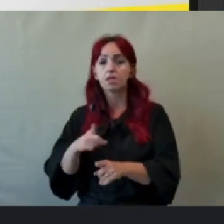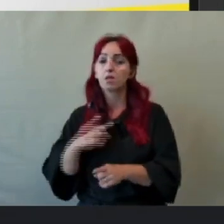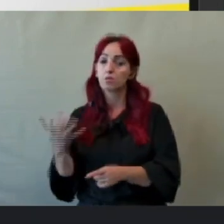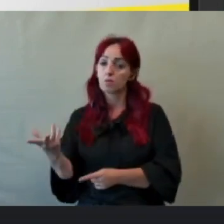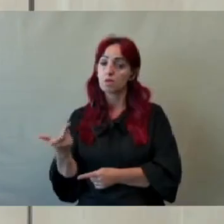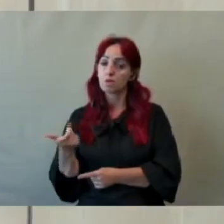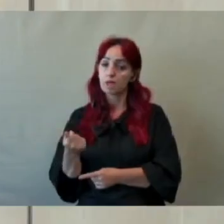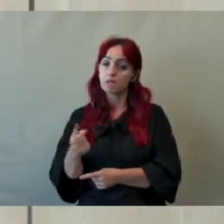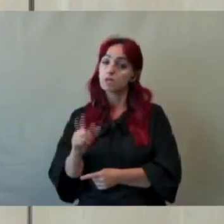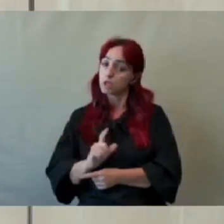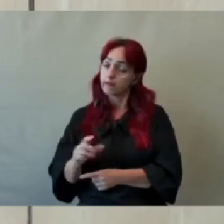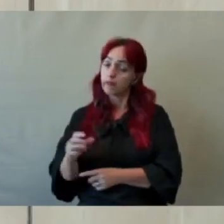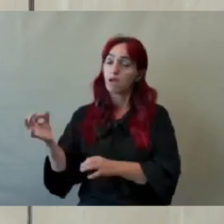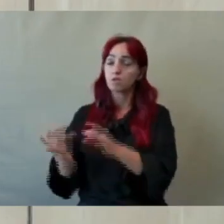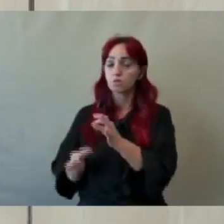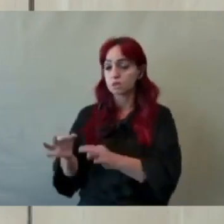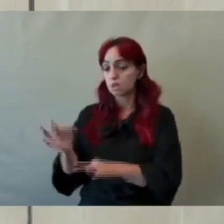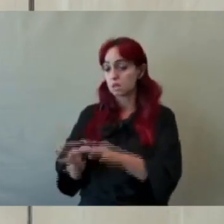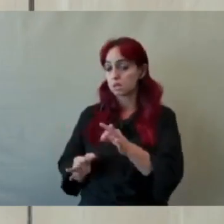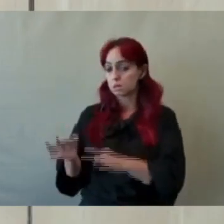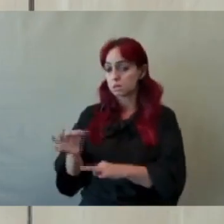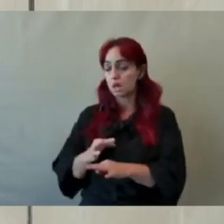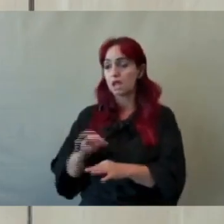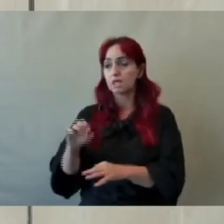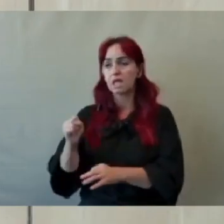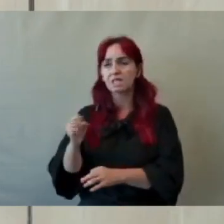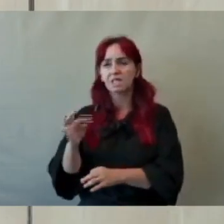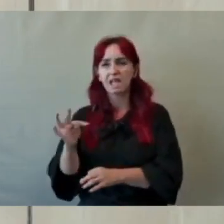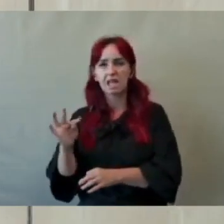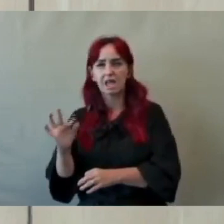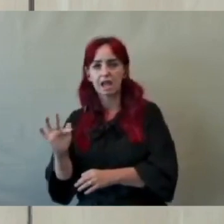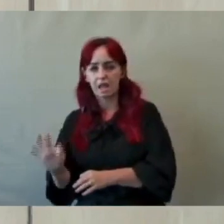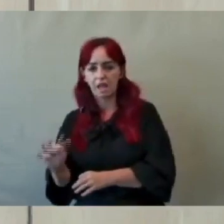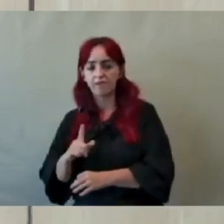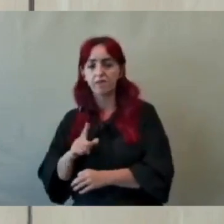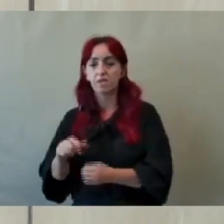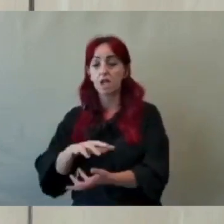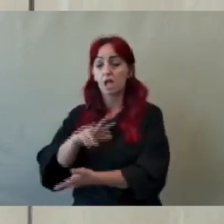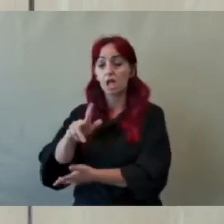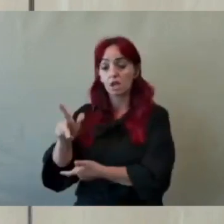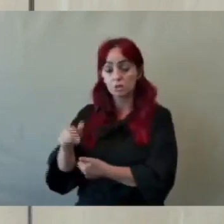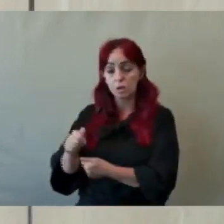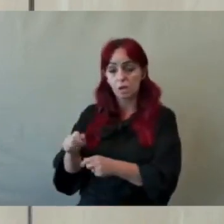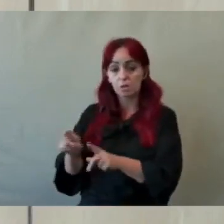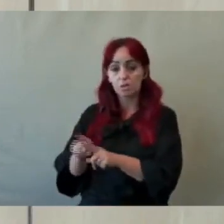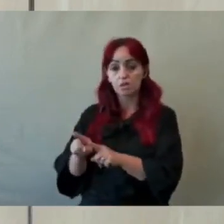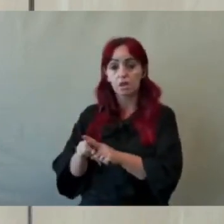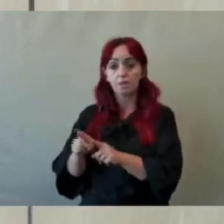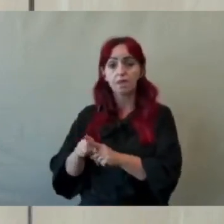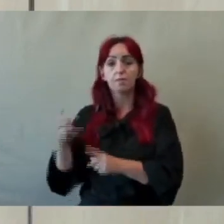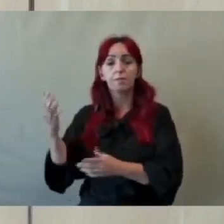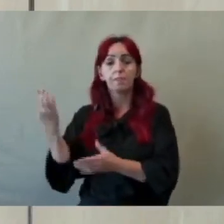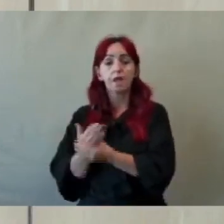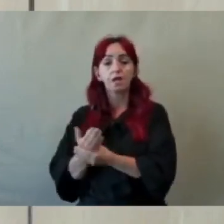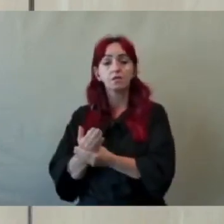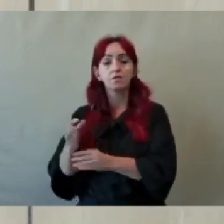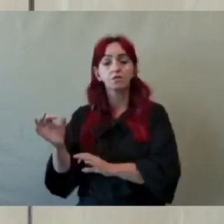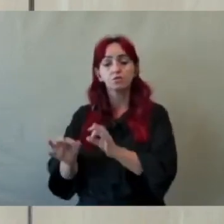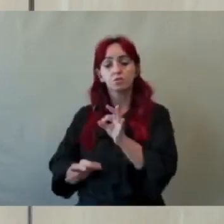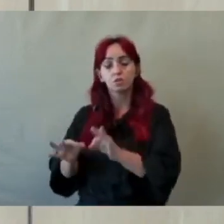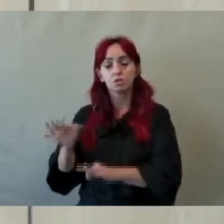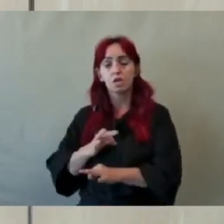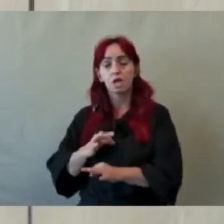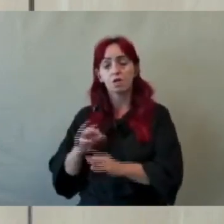que já está judicializado, já está no STF, para ter uma repercussão nacional, essa ação judicial. A gente espera que tenhamos